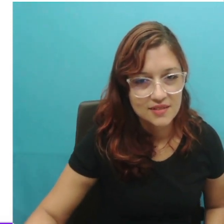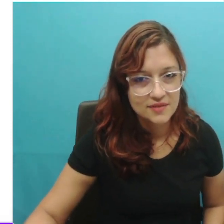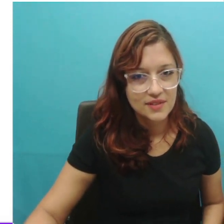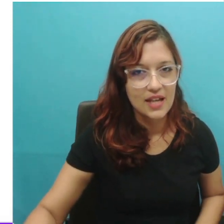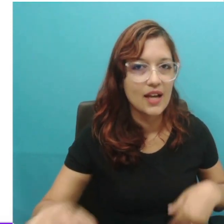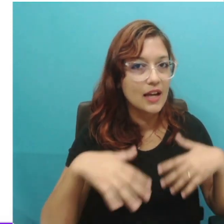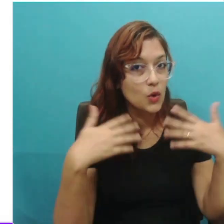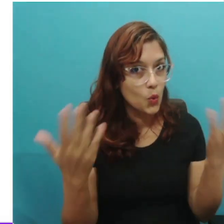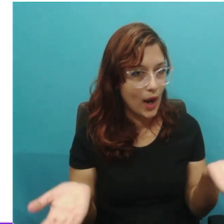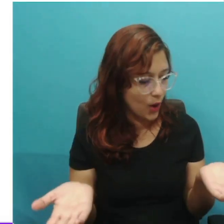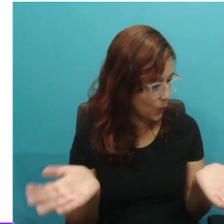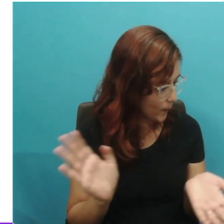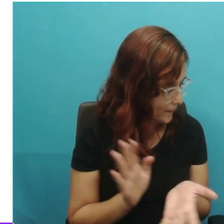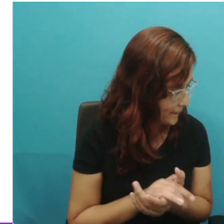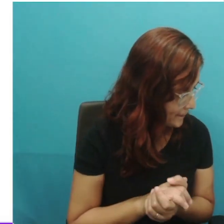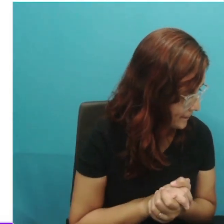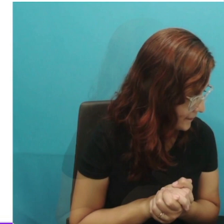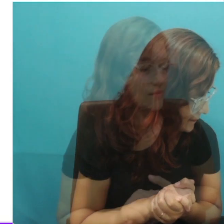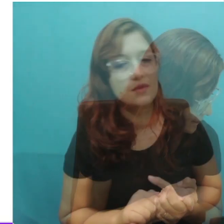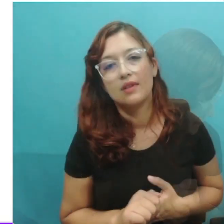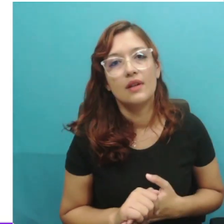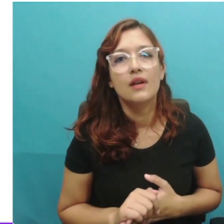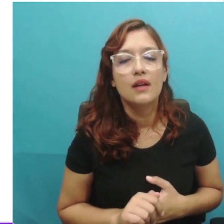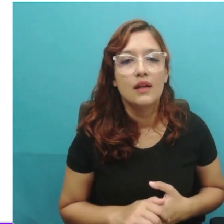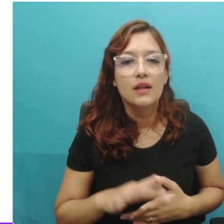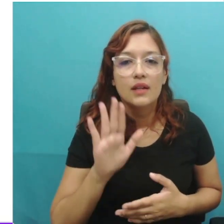exemplo. Qual?